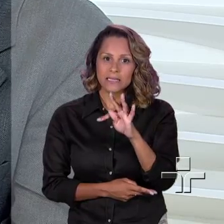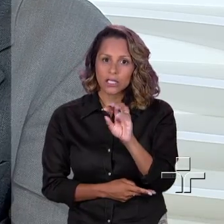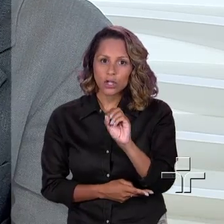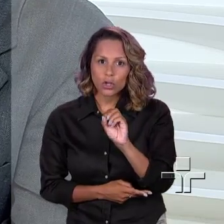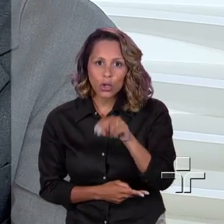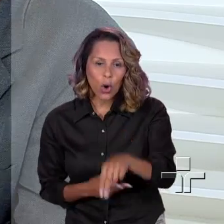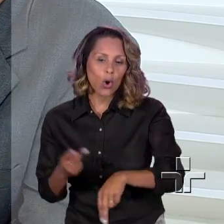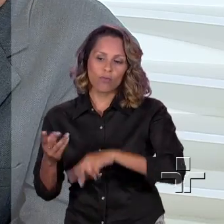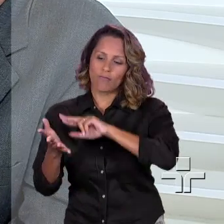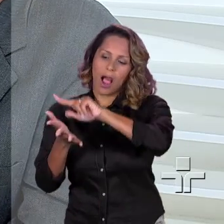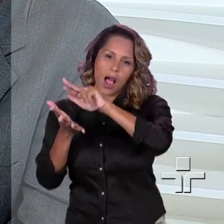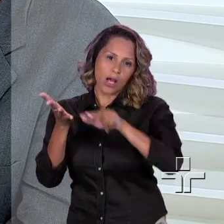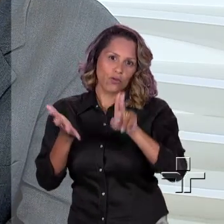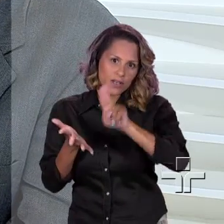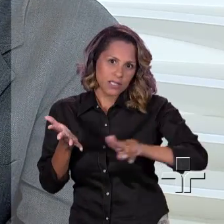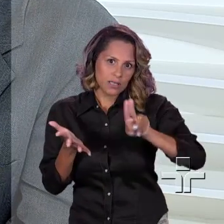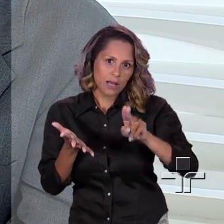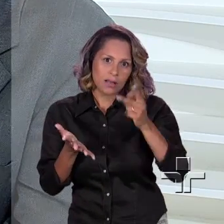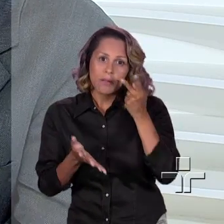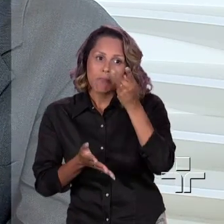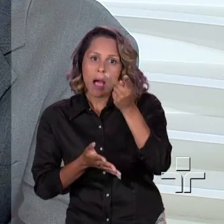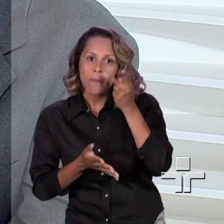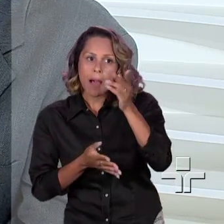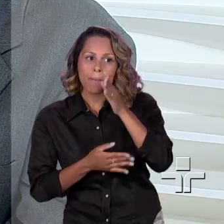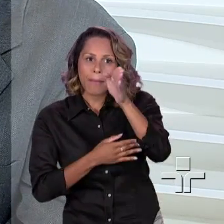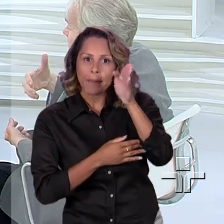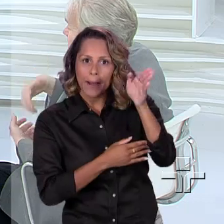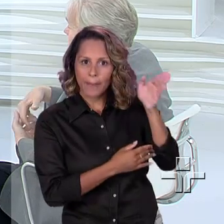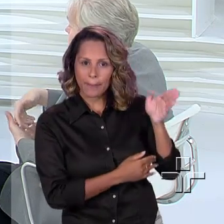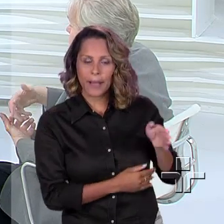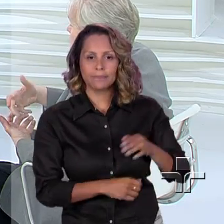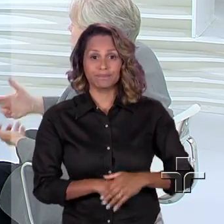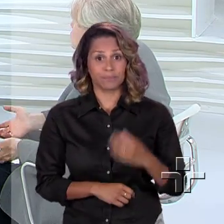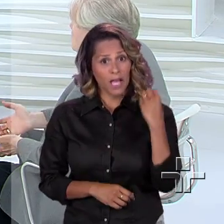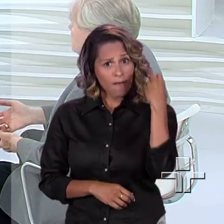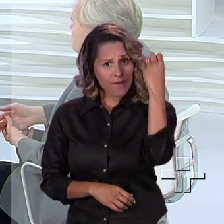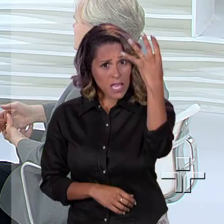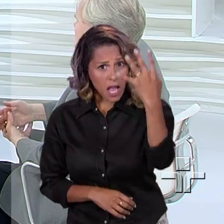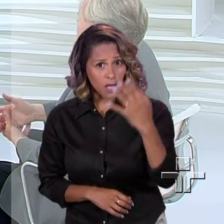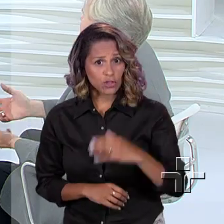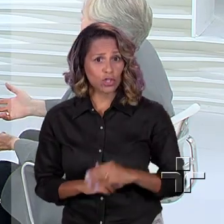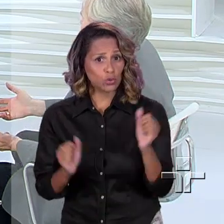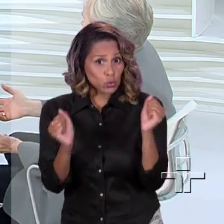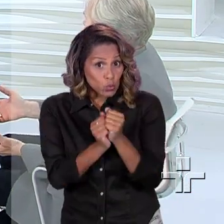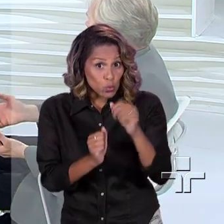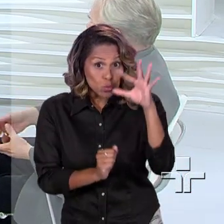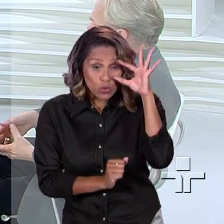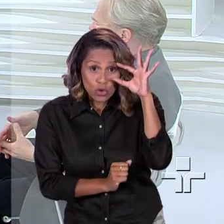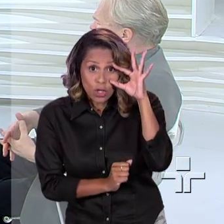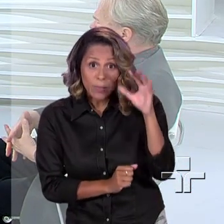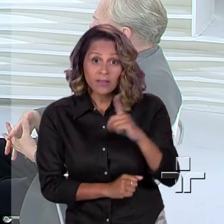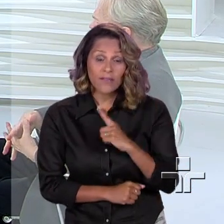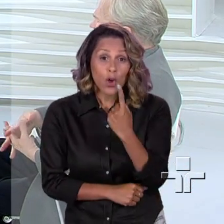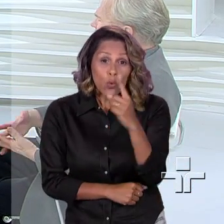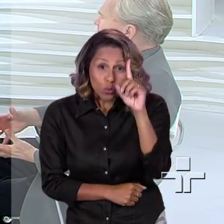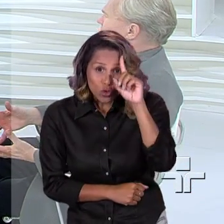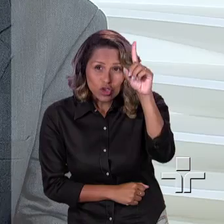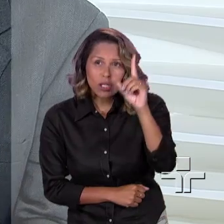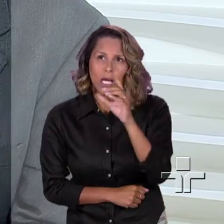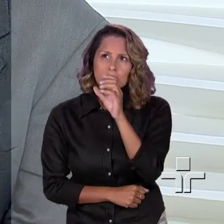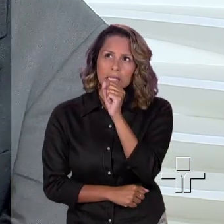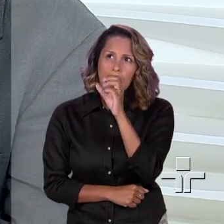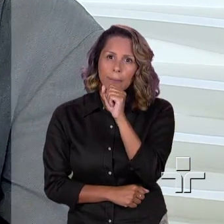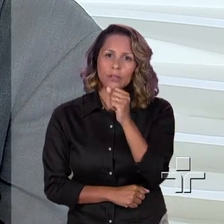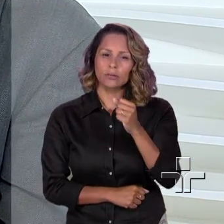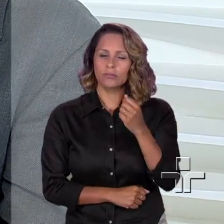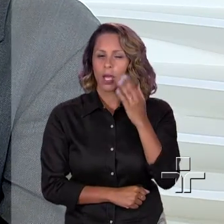University em Washington, D.C. E nessa viagem, passamos um dia de descanso, sábado. Eu sei que ela